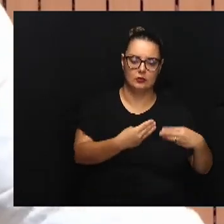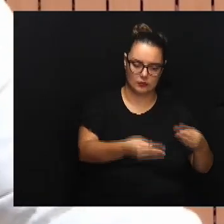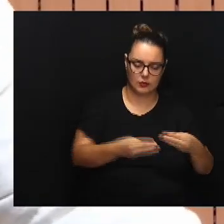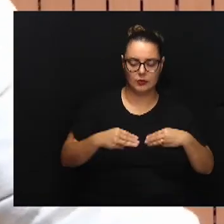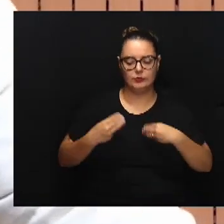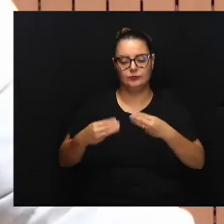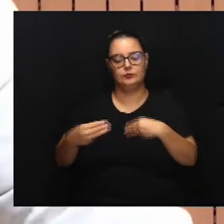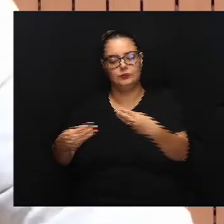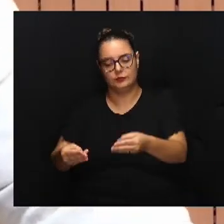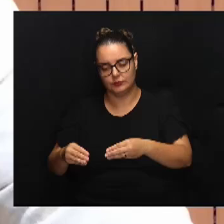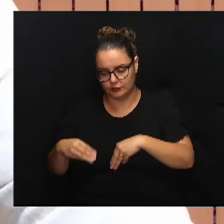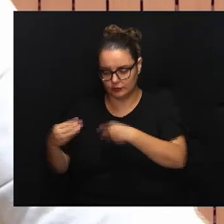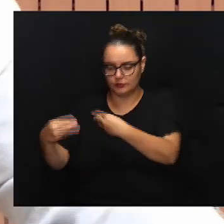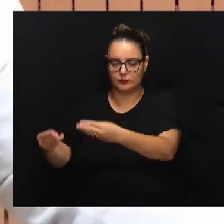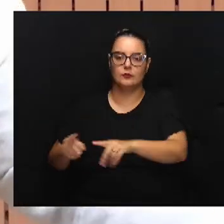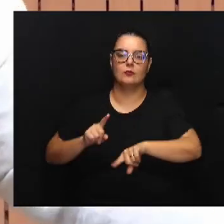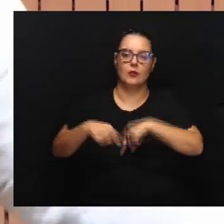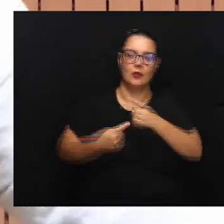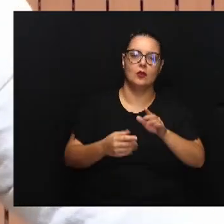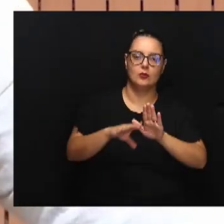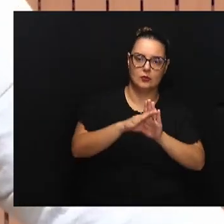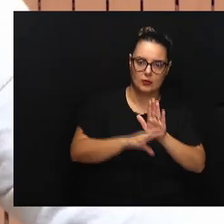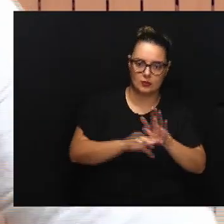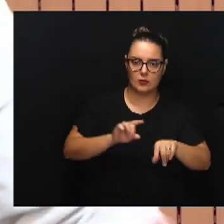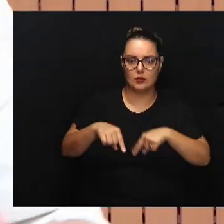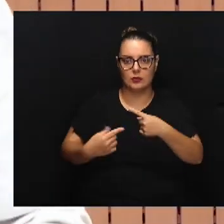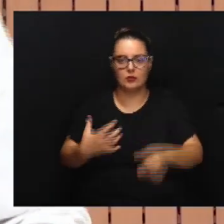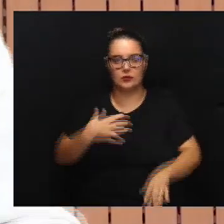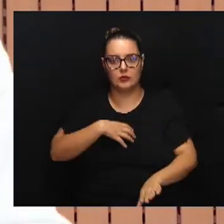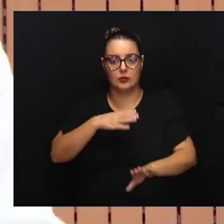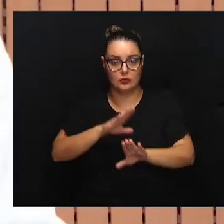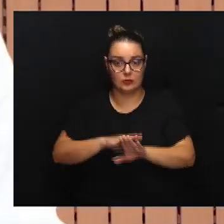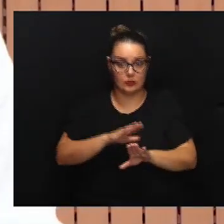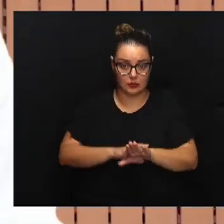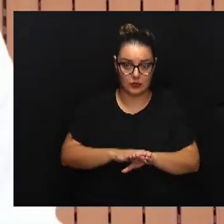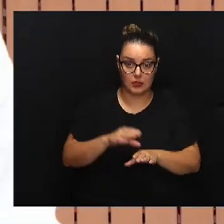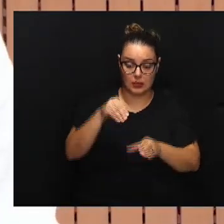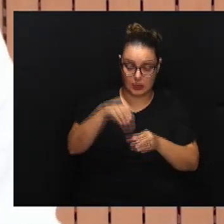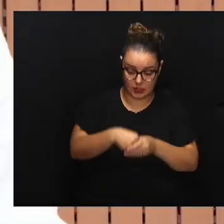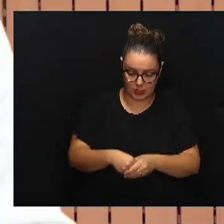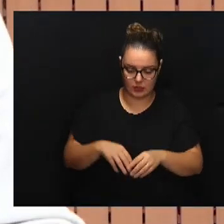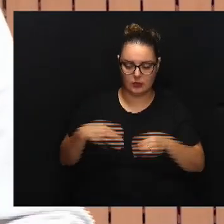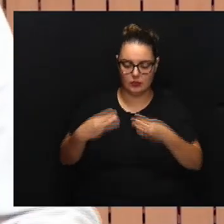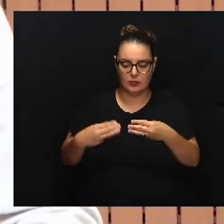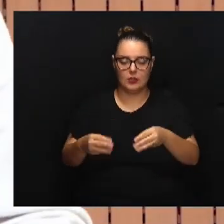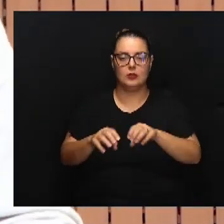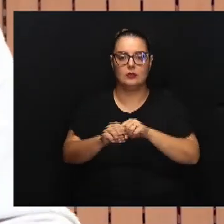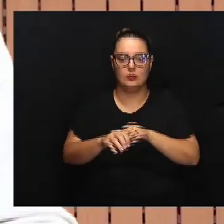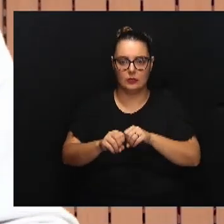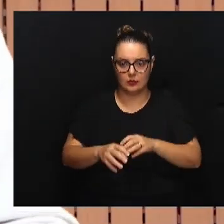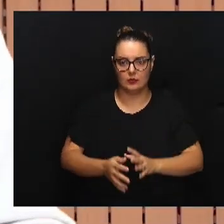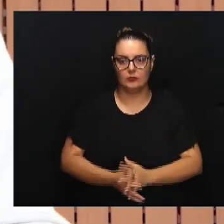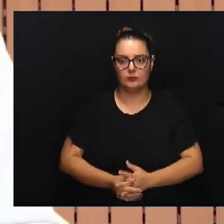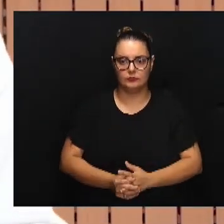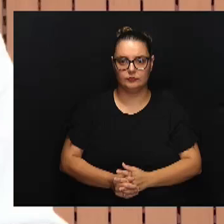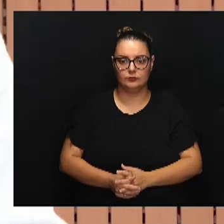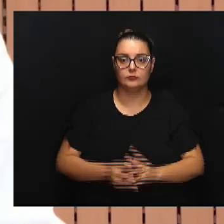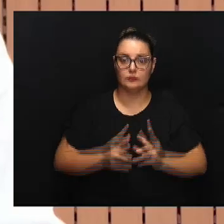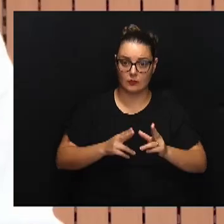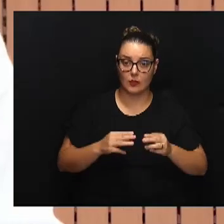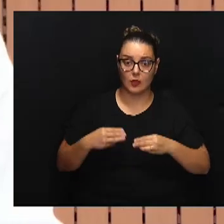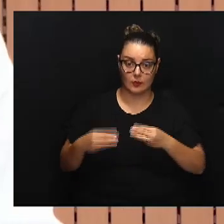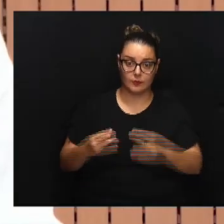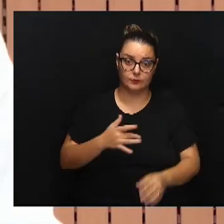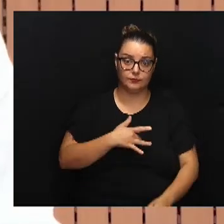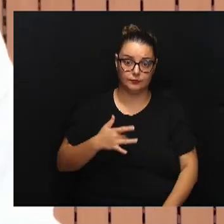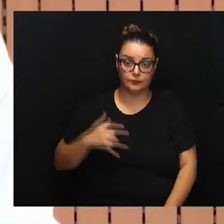com outros programas e outras formas de atuar. Dentro do Ministério da Educação, e assim como o Ministério da Saúde, nós